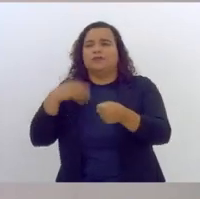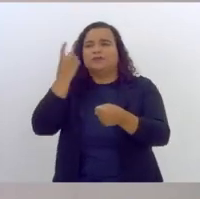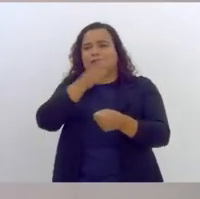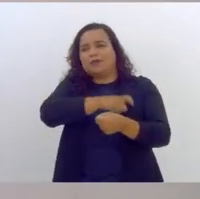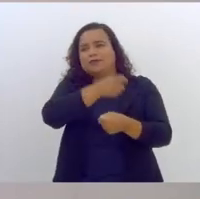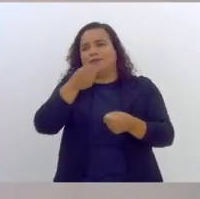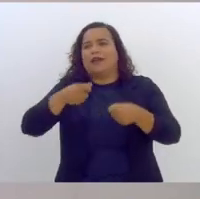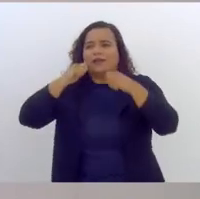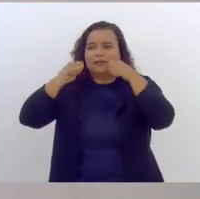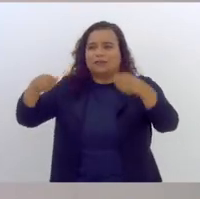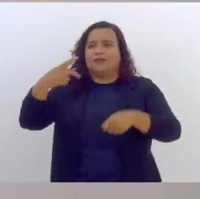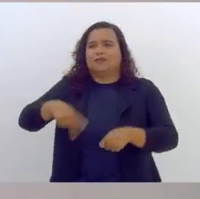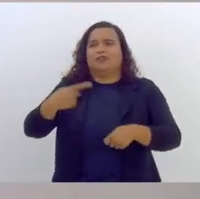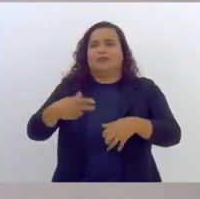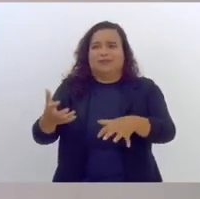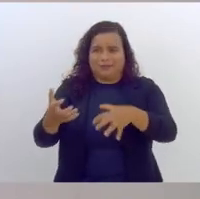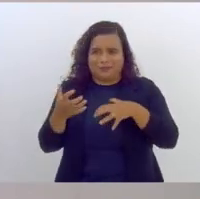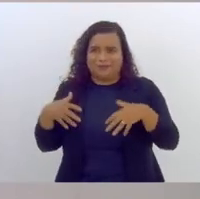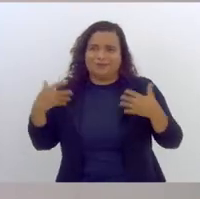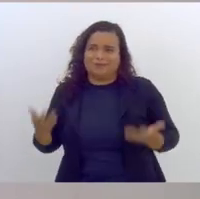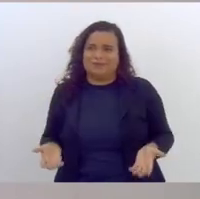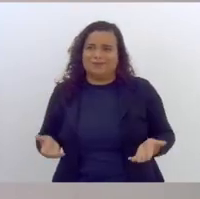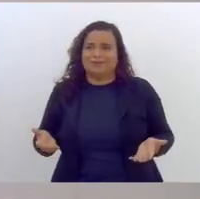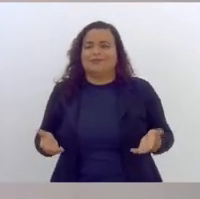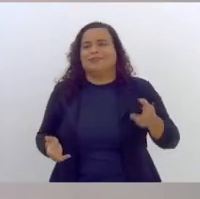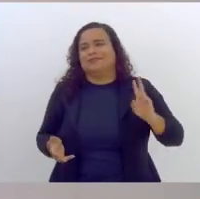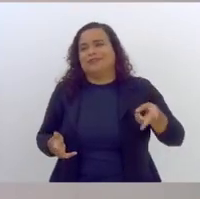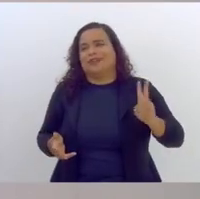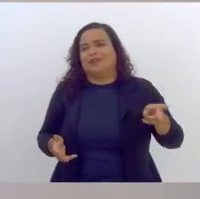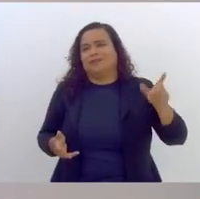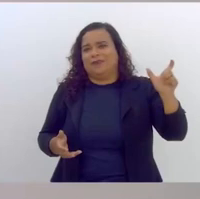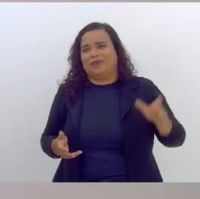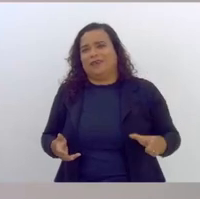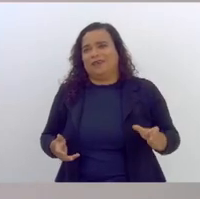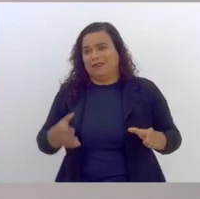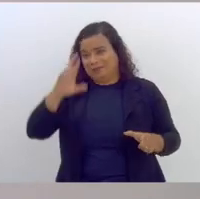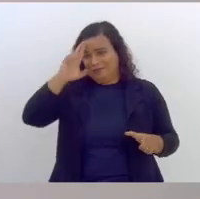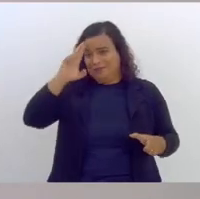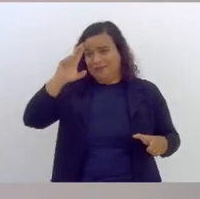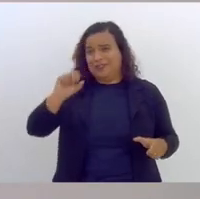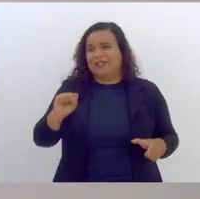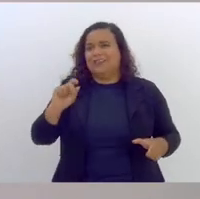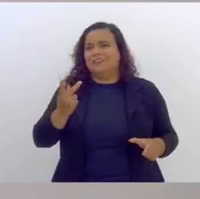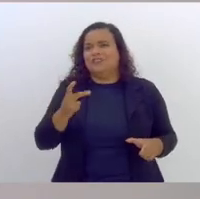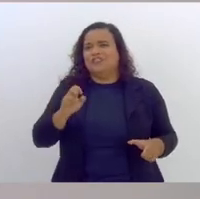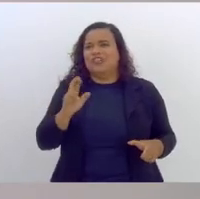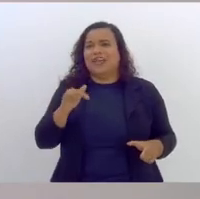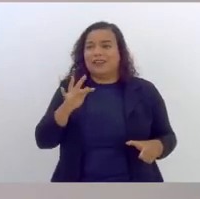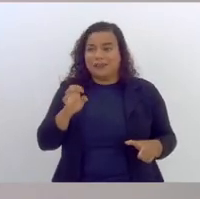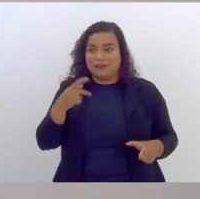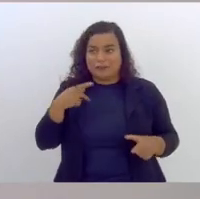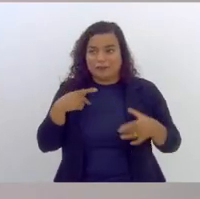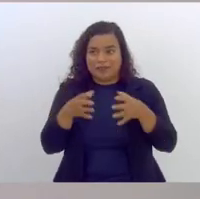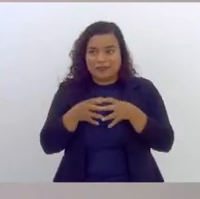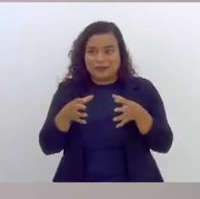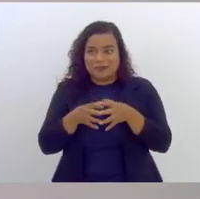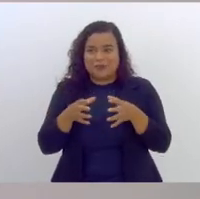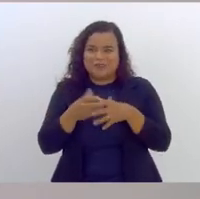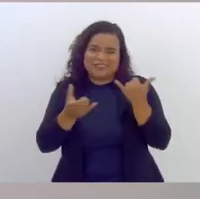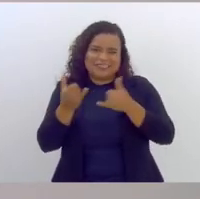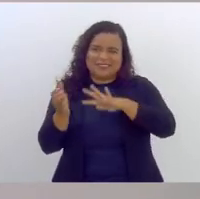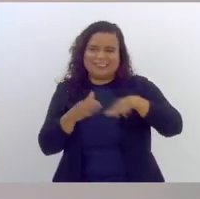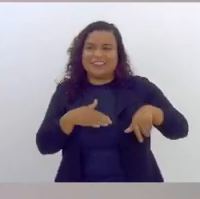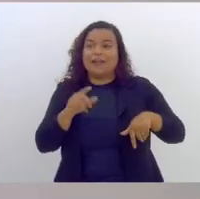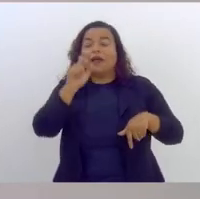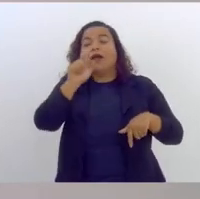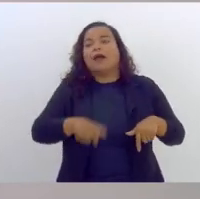então sempre foi o Xerife da minha turma inclusive né então Brincadeiras à parte mas o